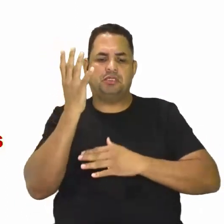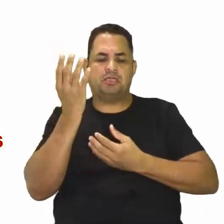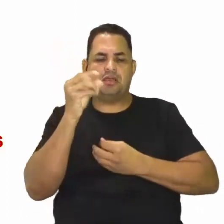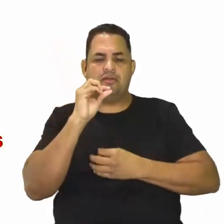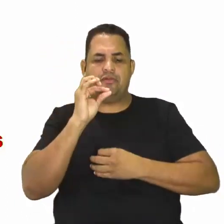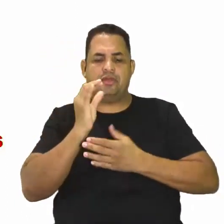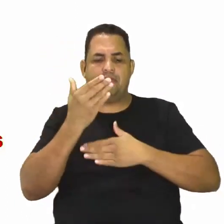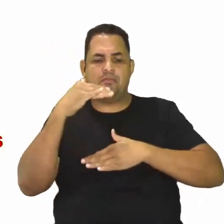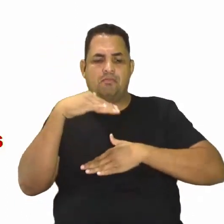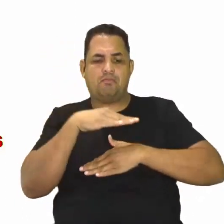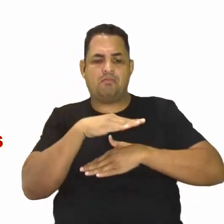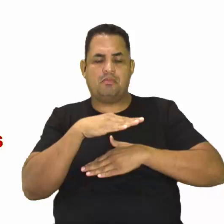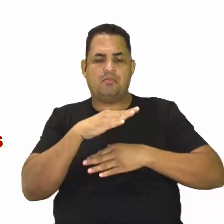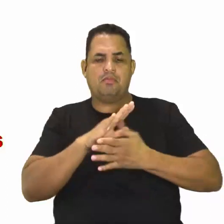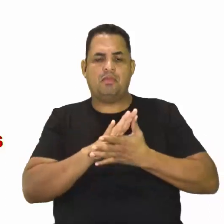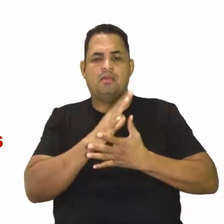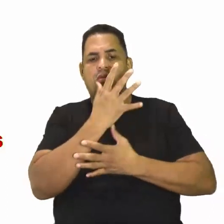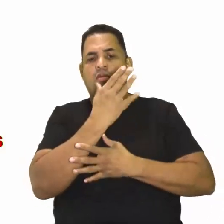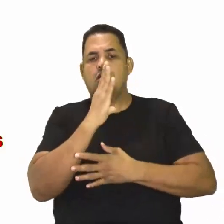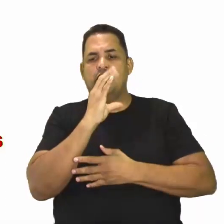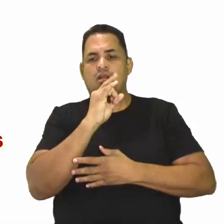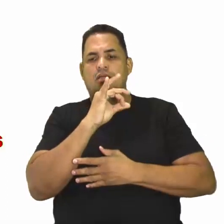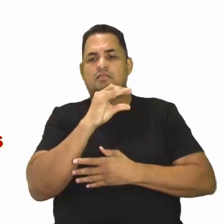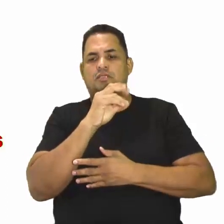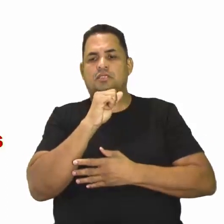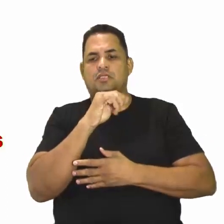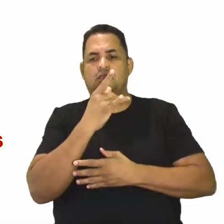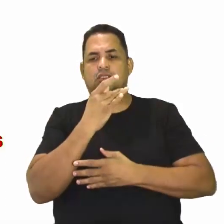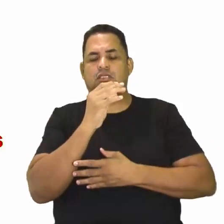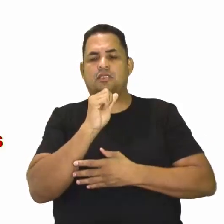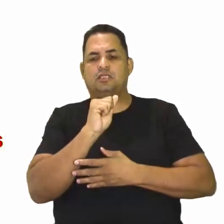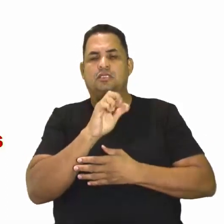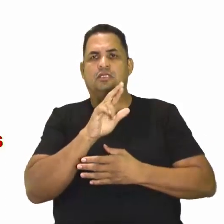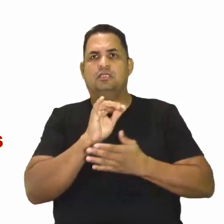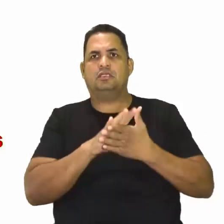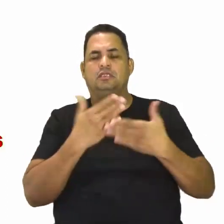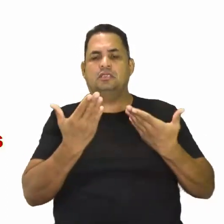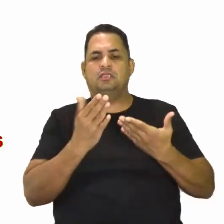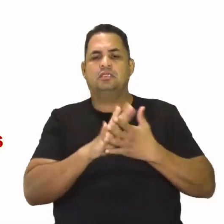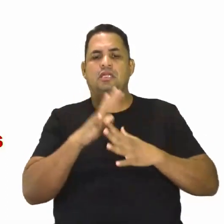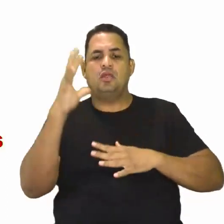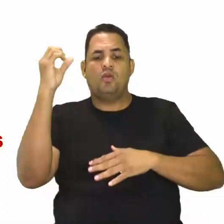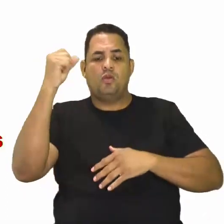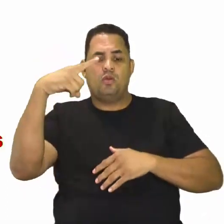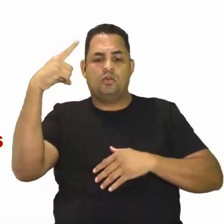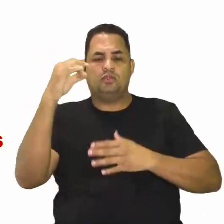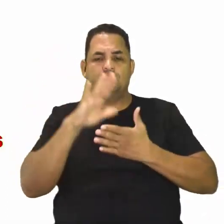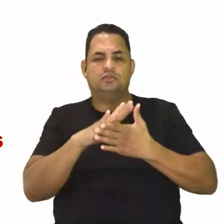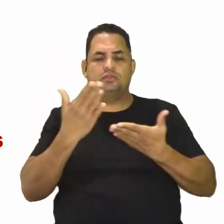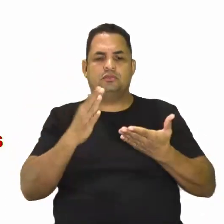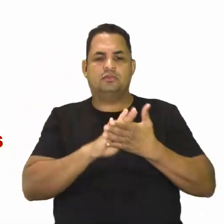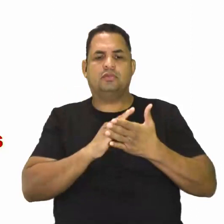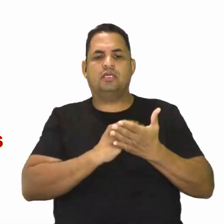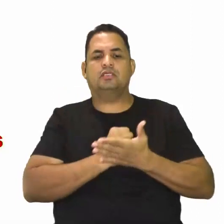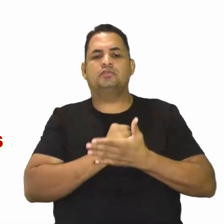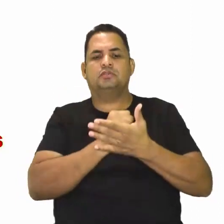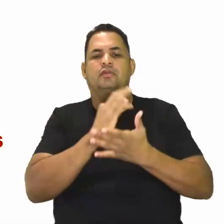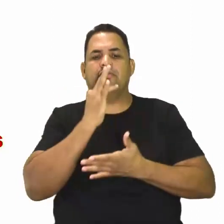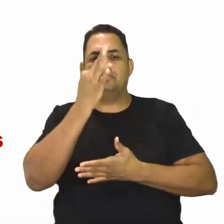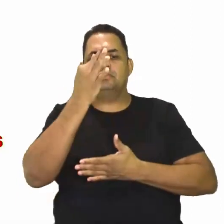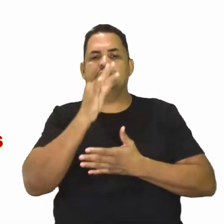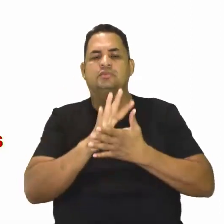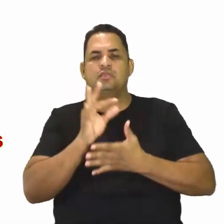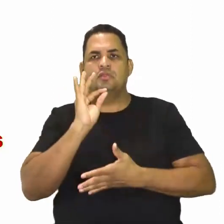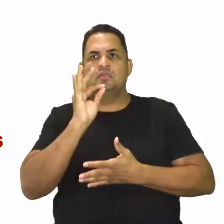castanheira. Tem que verificar se o processo de incidência solar vai favorecer o início da floração do café.